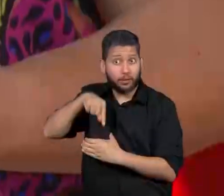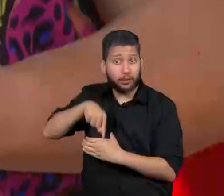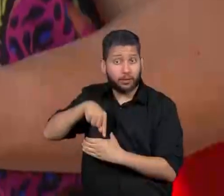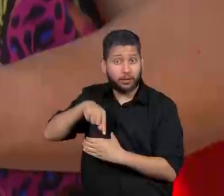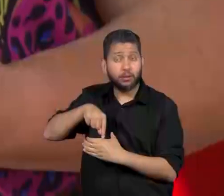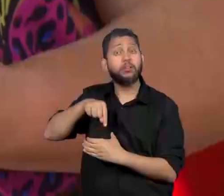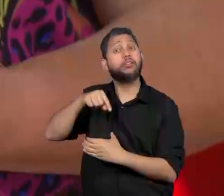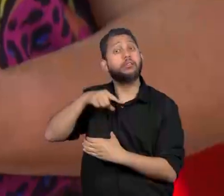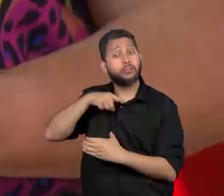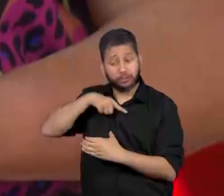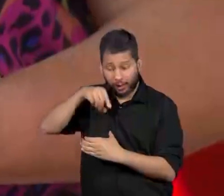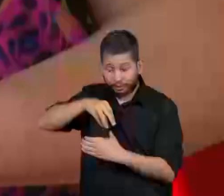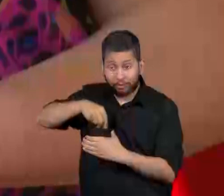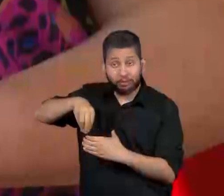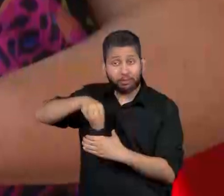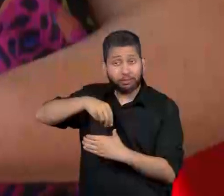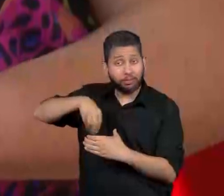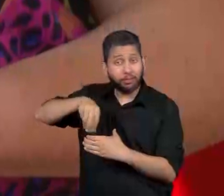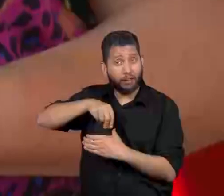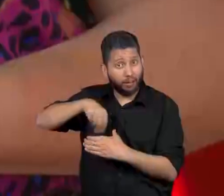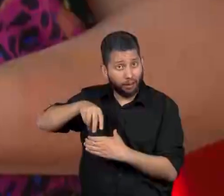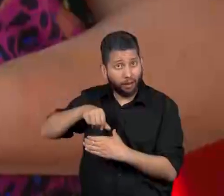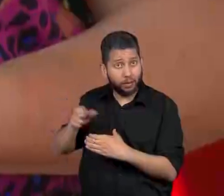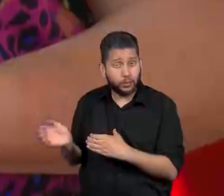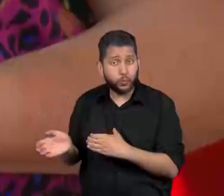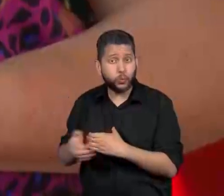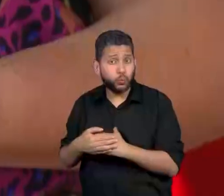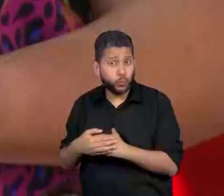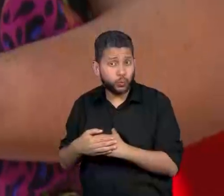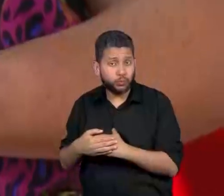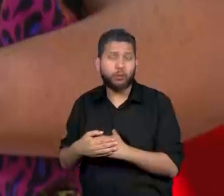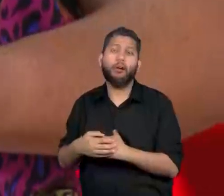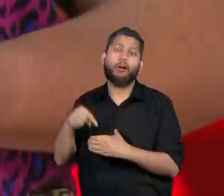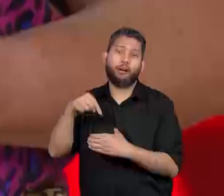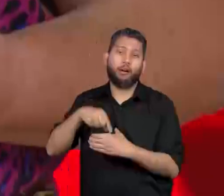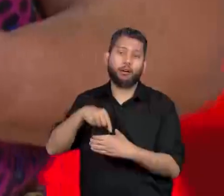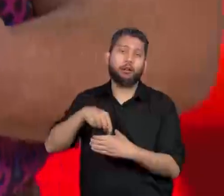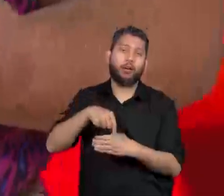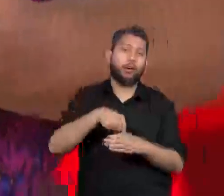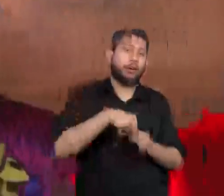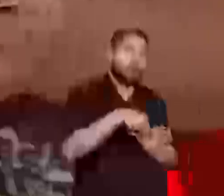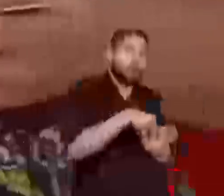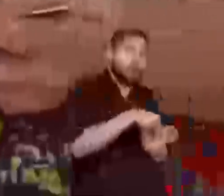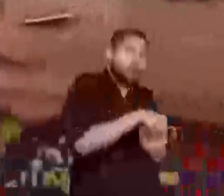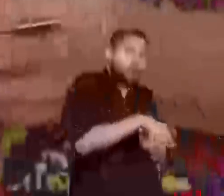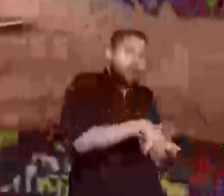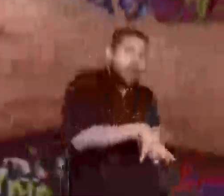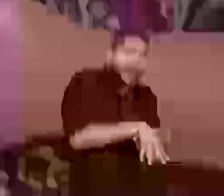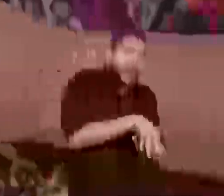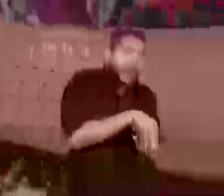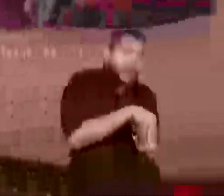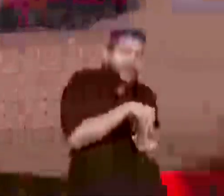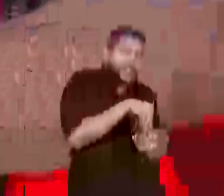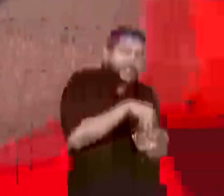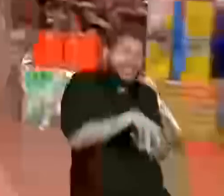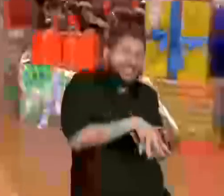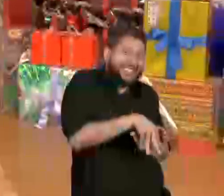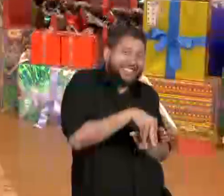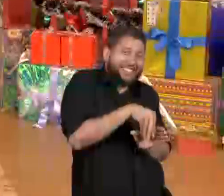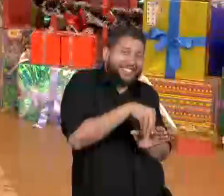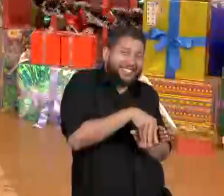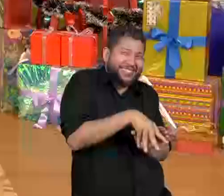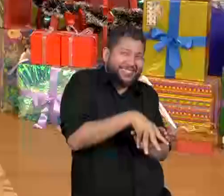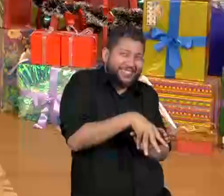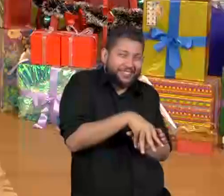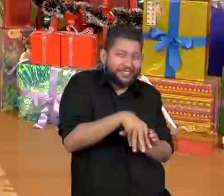do solo, dentro do vaso, que a gente não consegue ver, aí sim... São as raízes. Ah, muito bem. Então, a